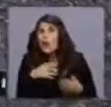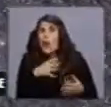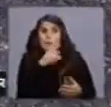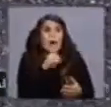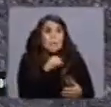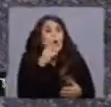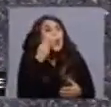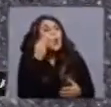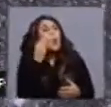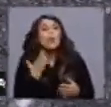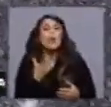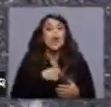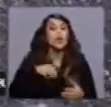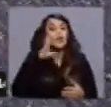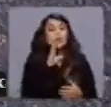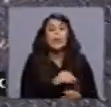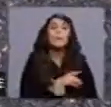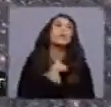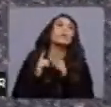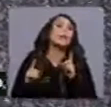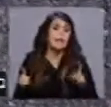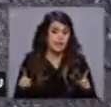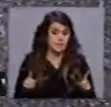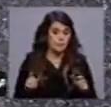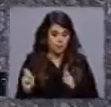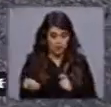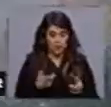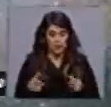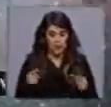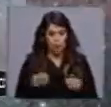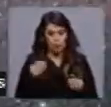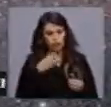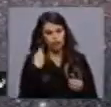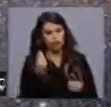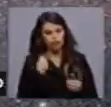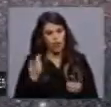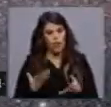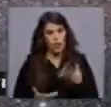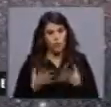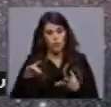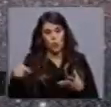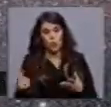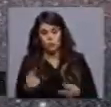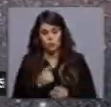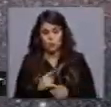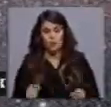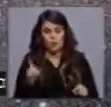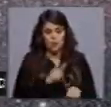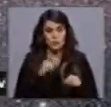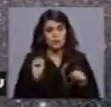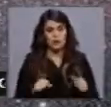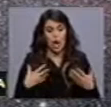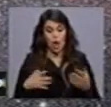que se chegou, ou melhor, ainda não sabemos por que razão é que estas estrelas são muito mais jovens do que as restantes. É tempo para os astrónomos